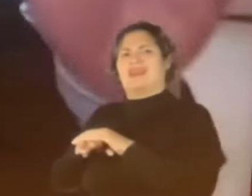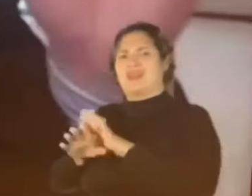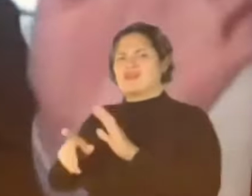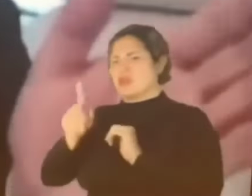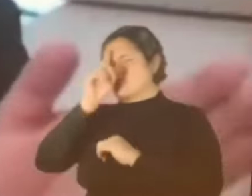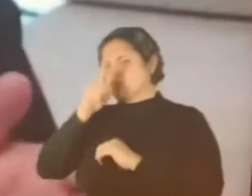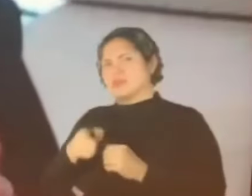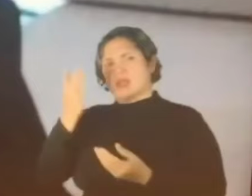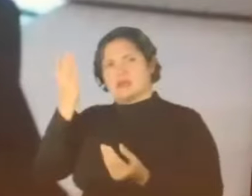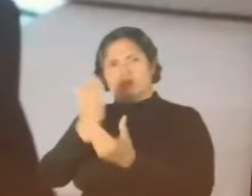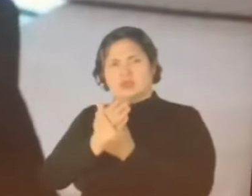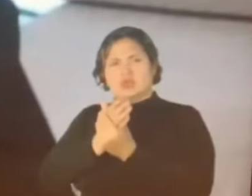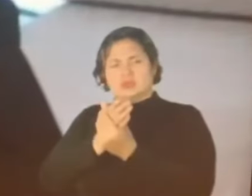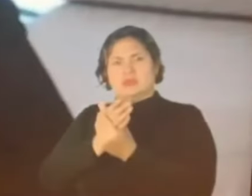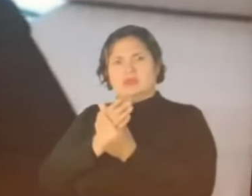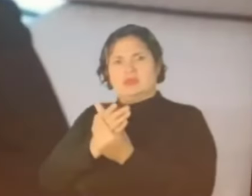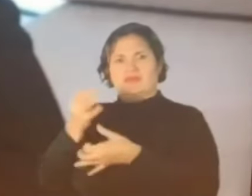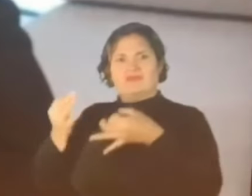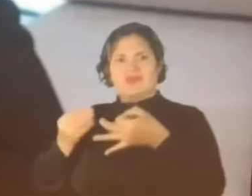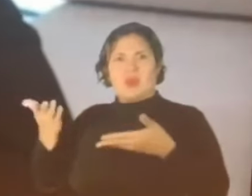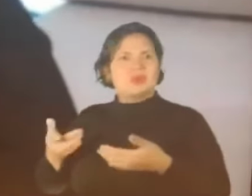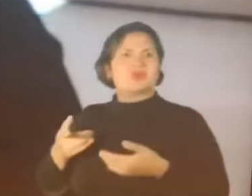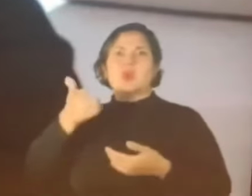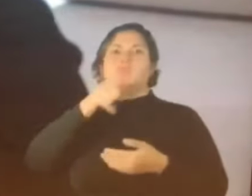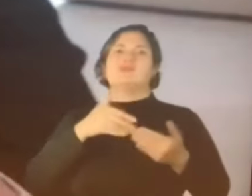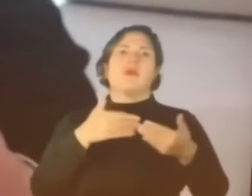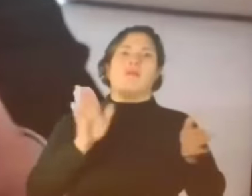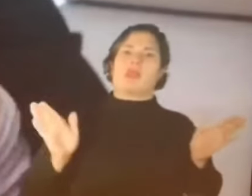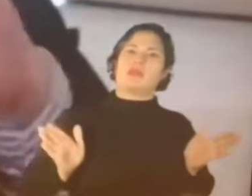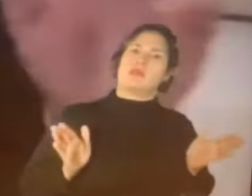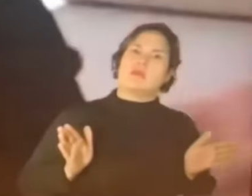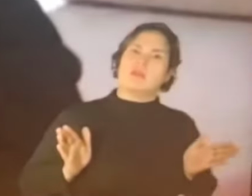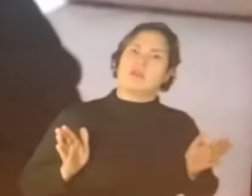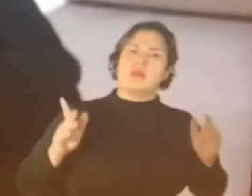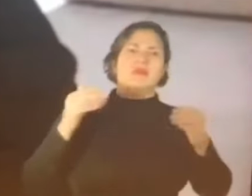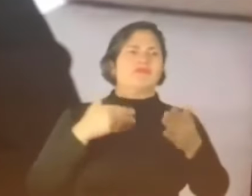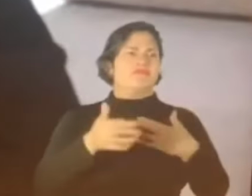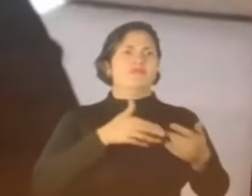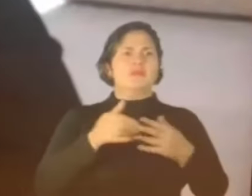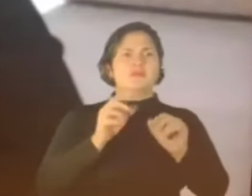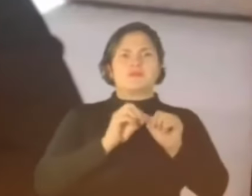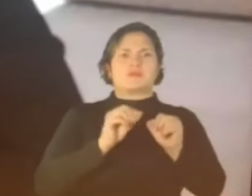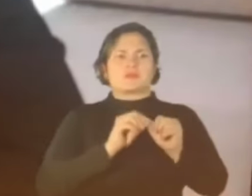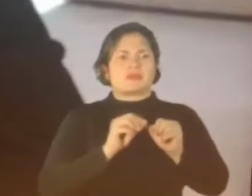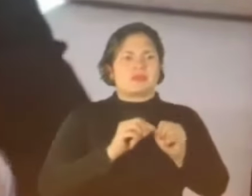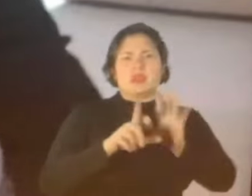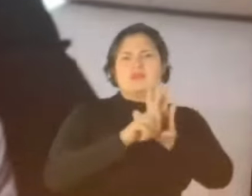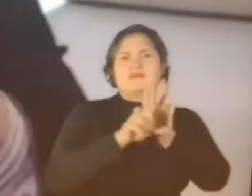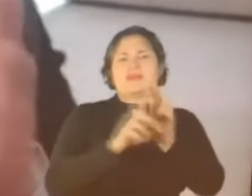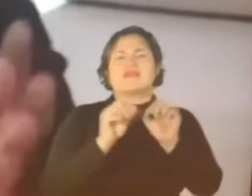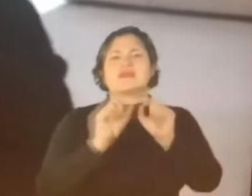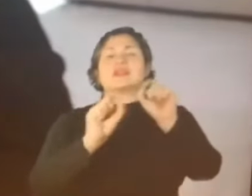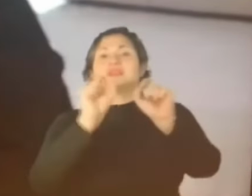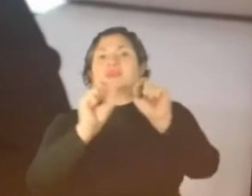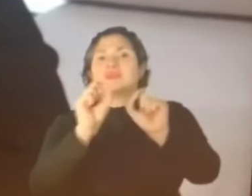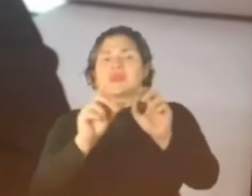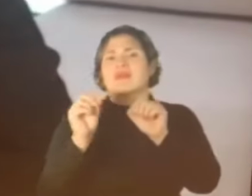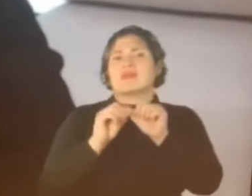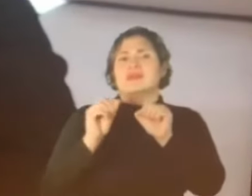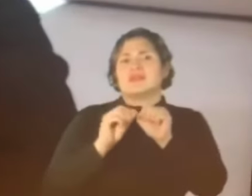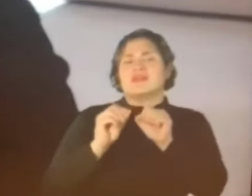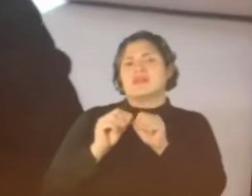se mantém como também uma obra aberta, em que, sem ser hipótese de inelegibilidade, se tenta uma ressignificação